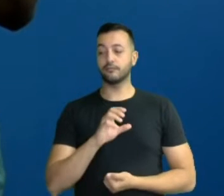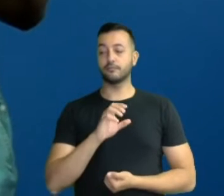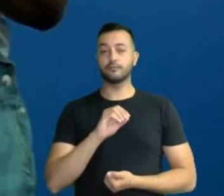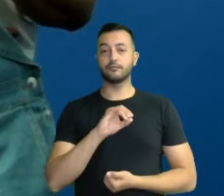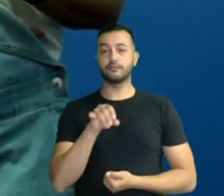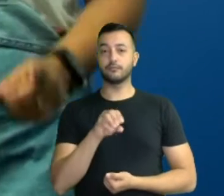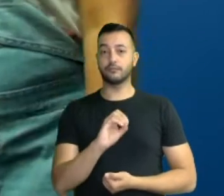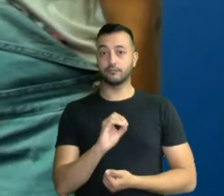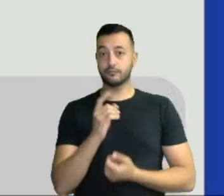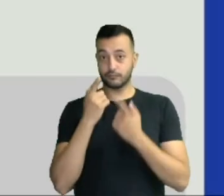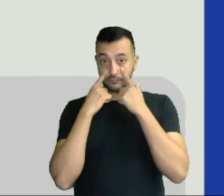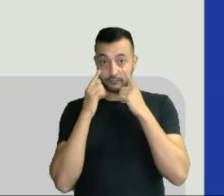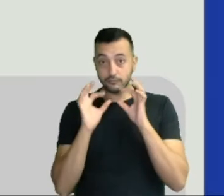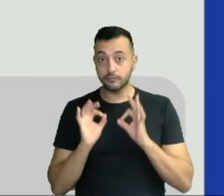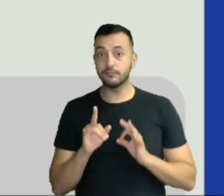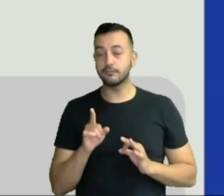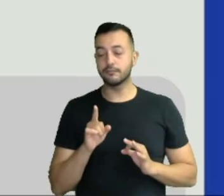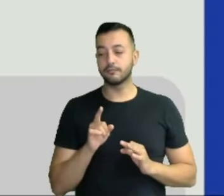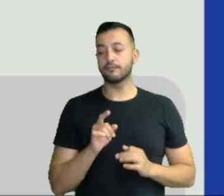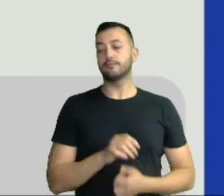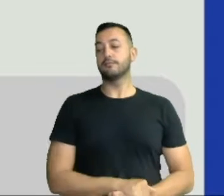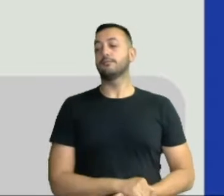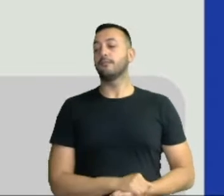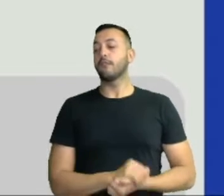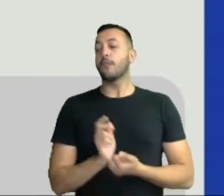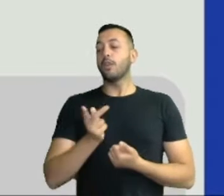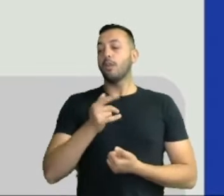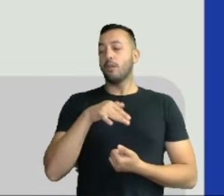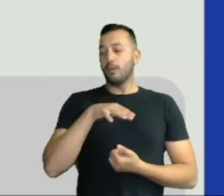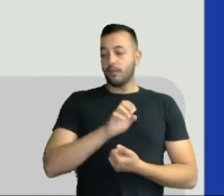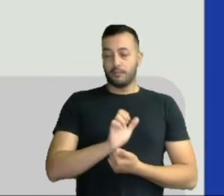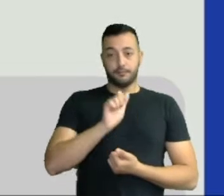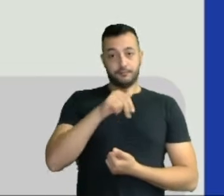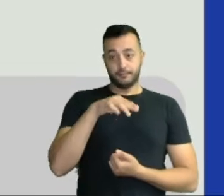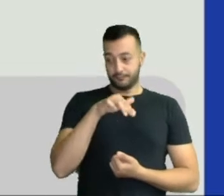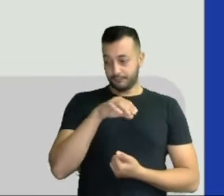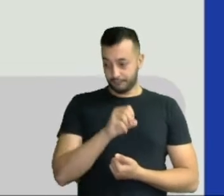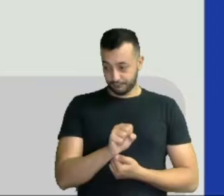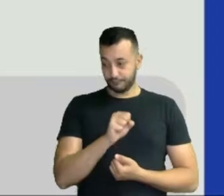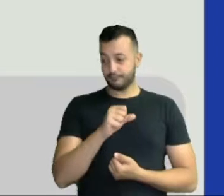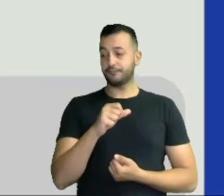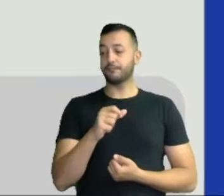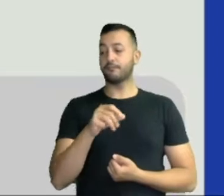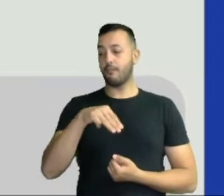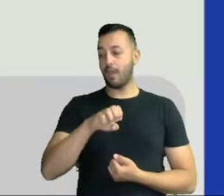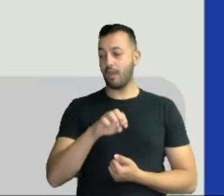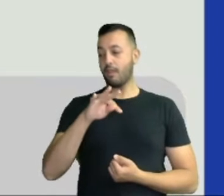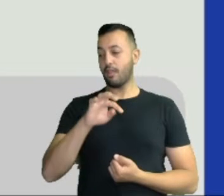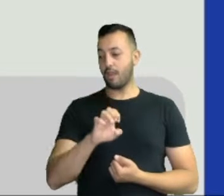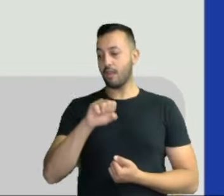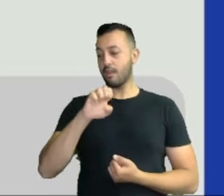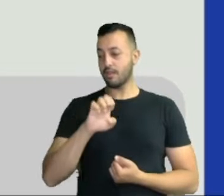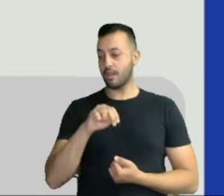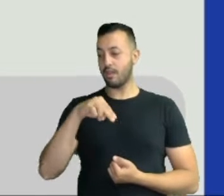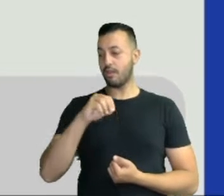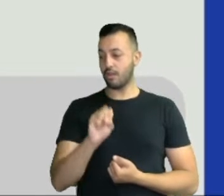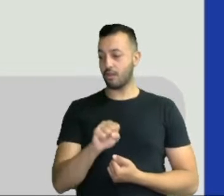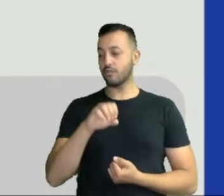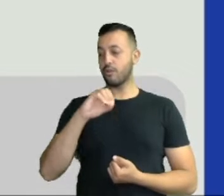Ojo, preste atenção. Los pronombres átonos, me, te, si, nos y